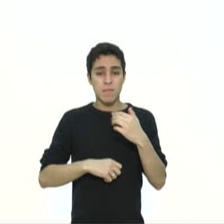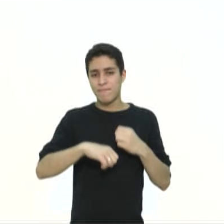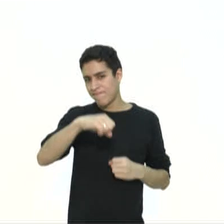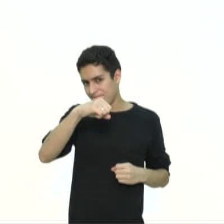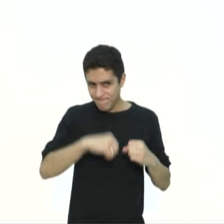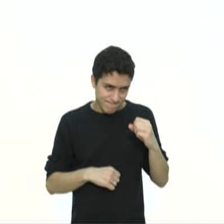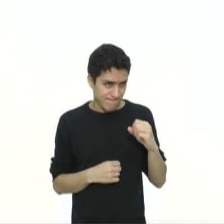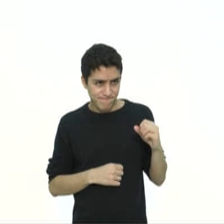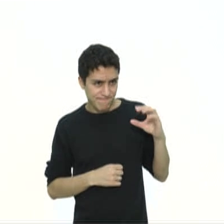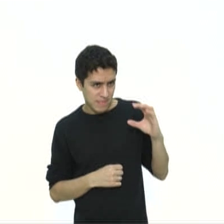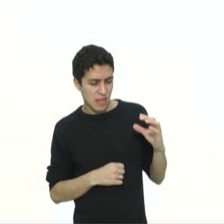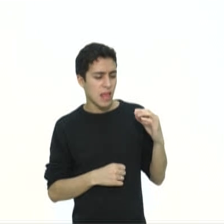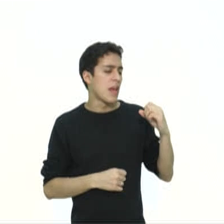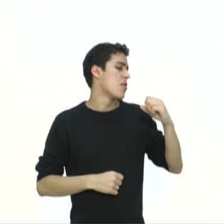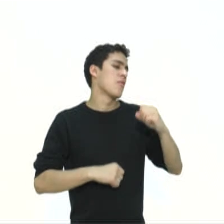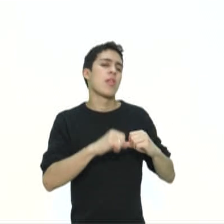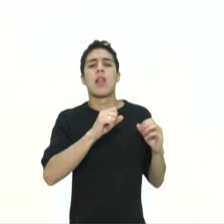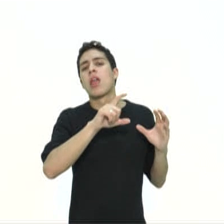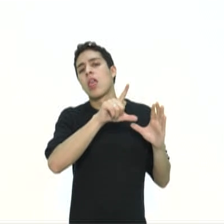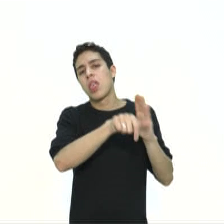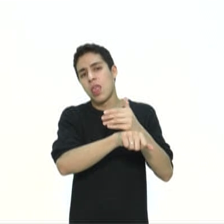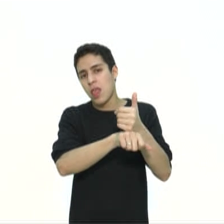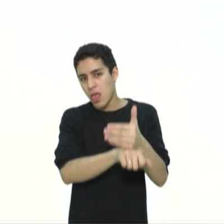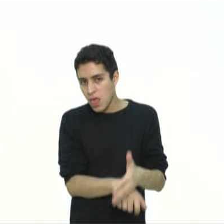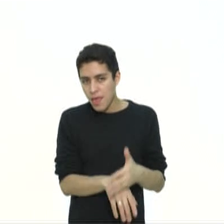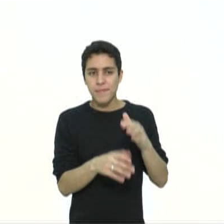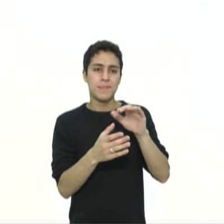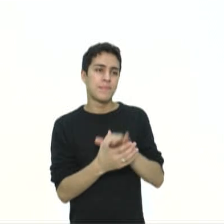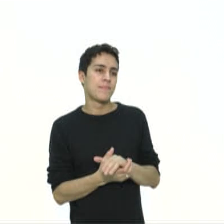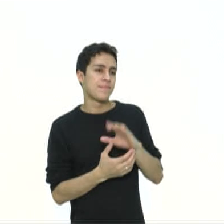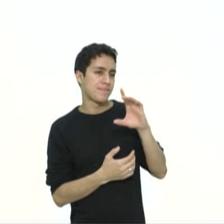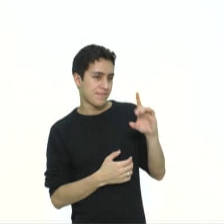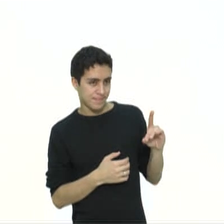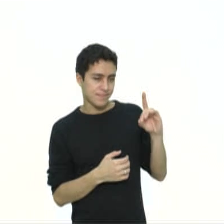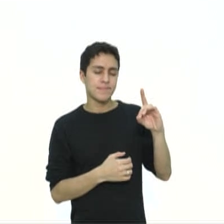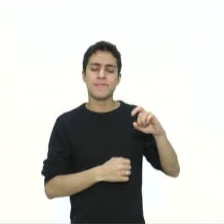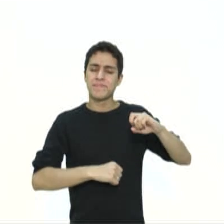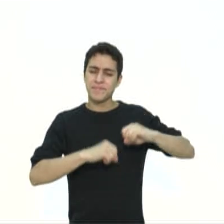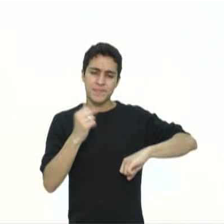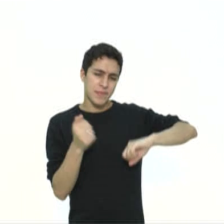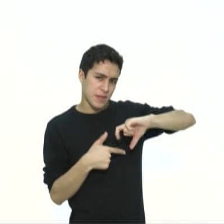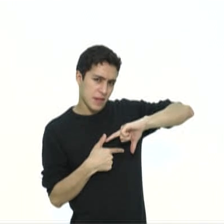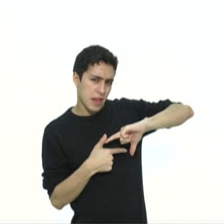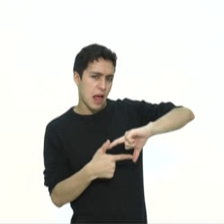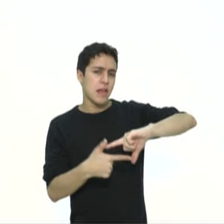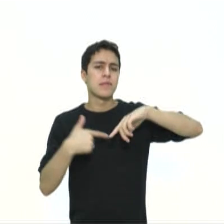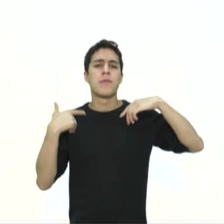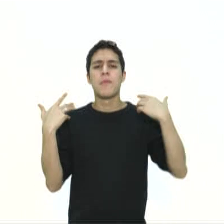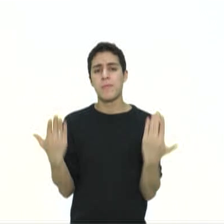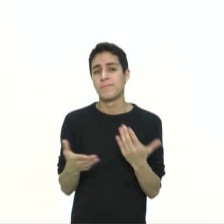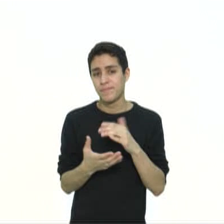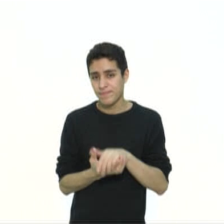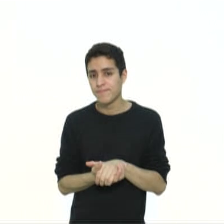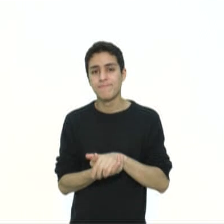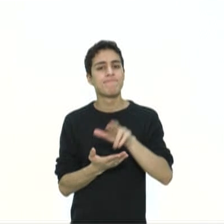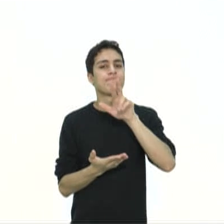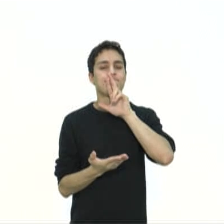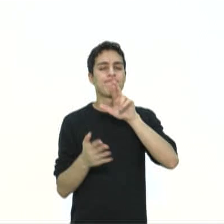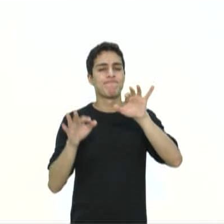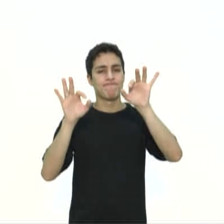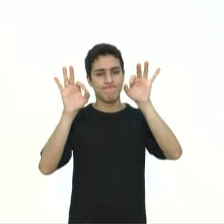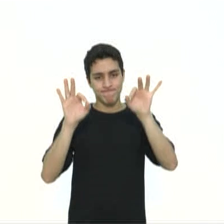B da industrialização tardia letra C ou D da industrialização clássica resposta correta né é a nossa